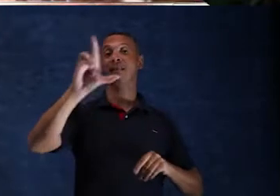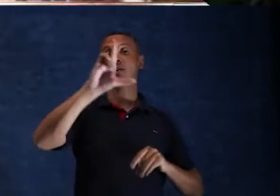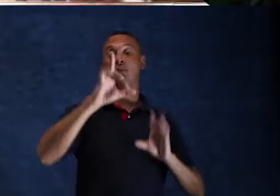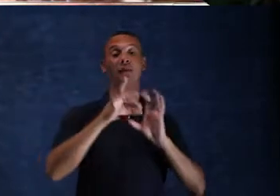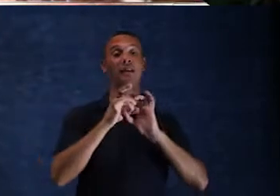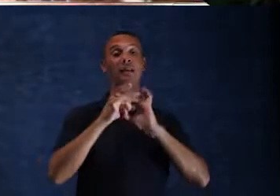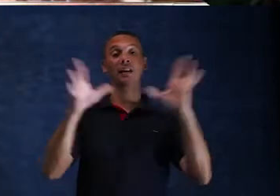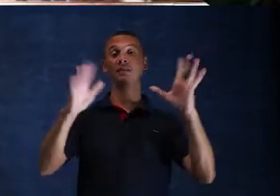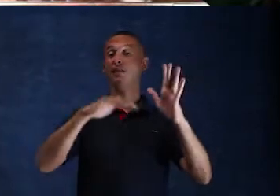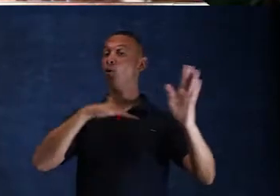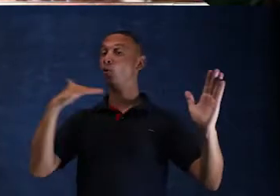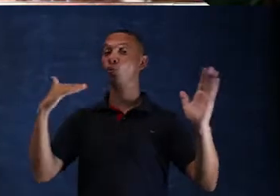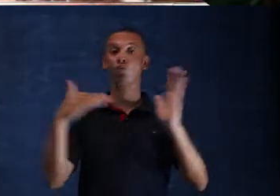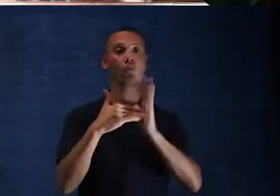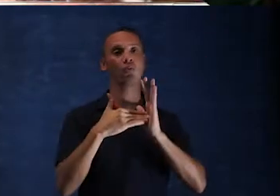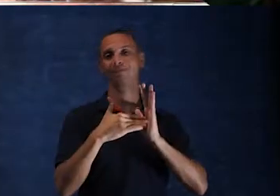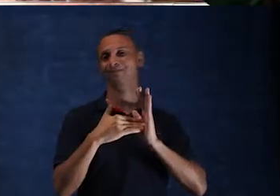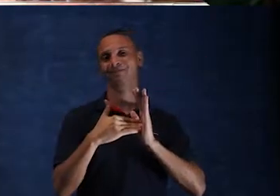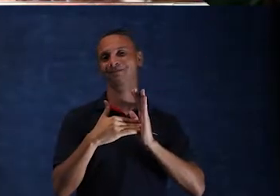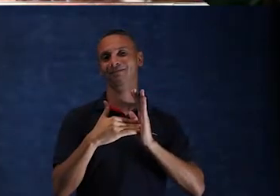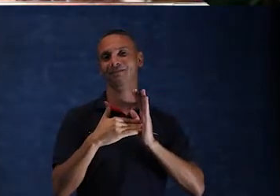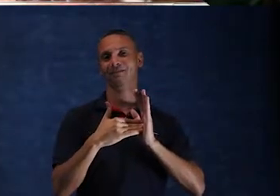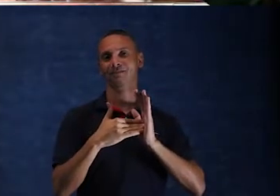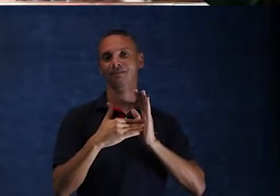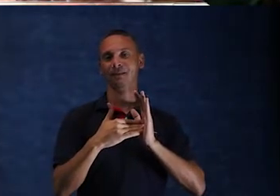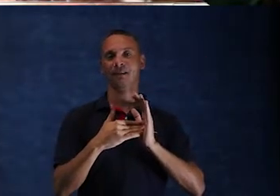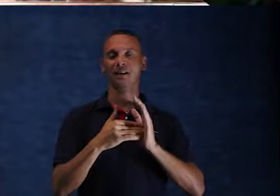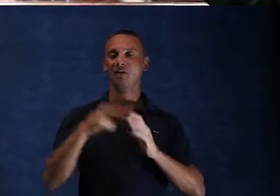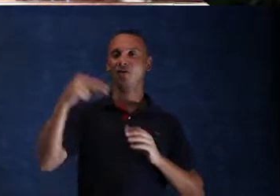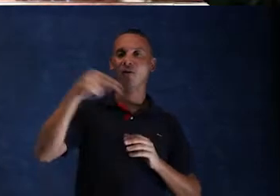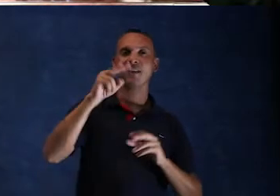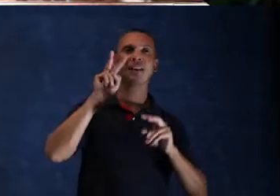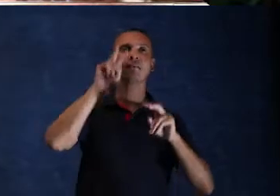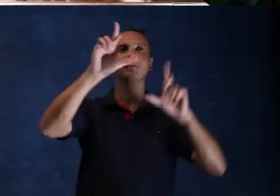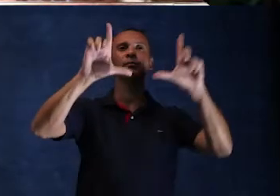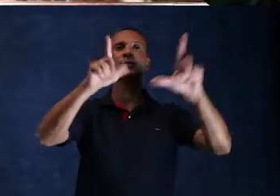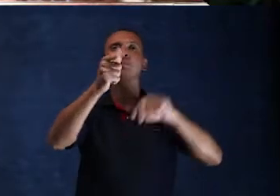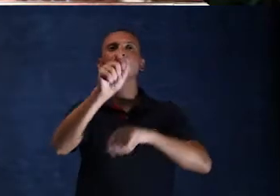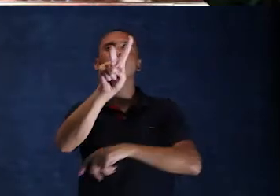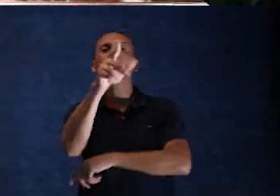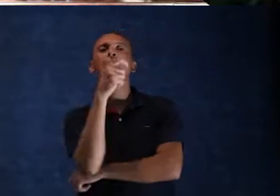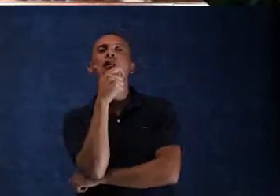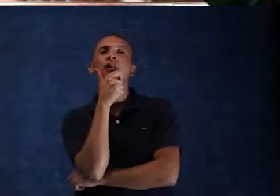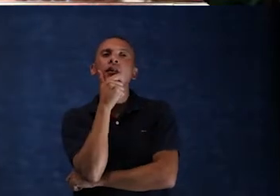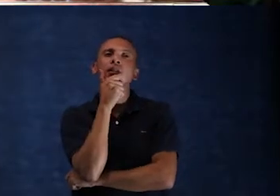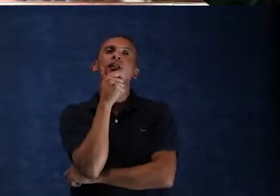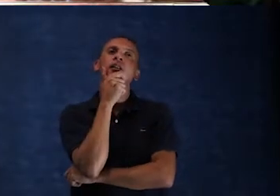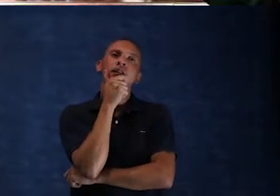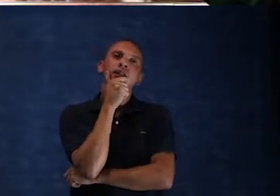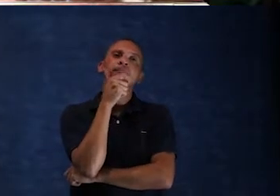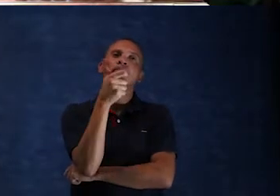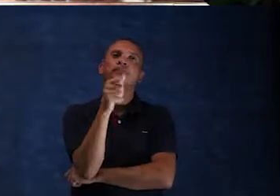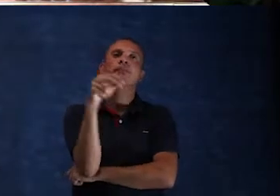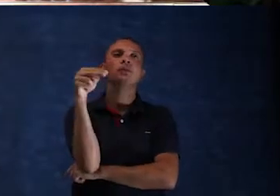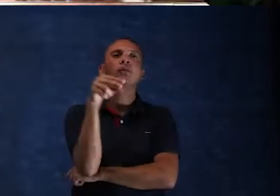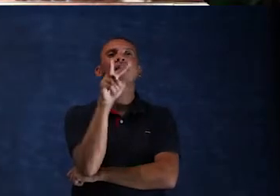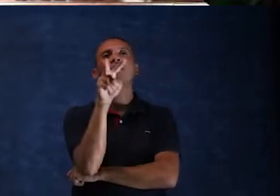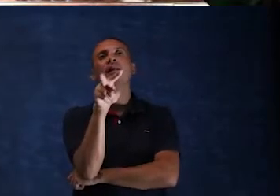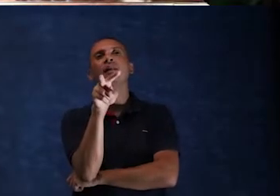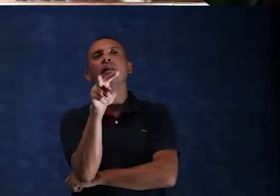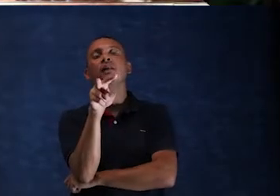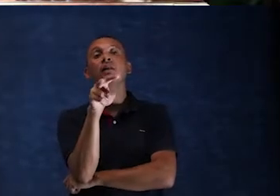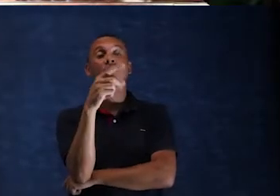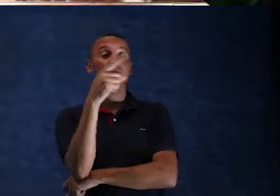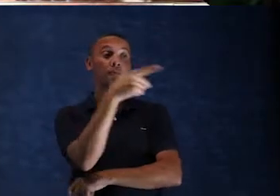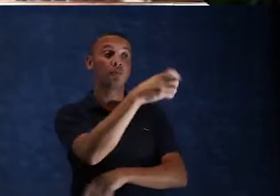literatura, na novela que a gente assiste, o criminoso pode tomar um avião, um jatinho e ir